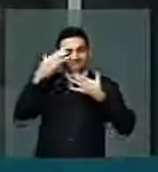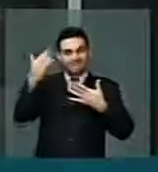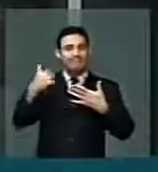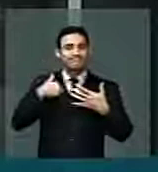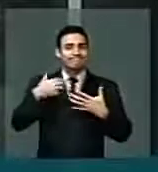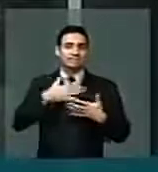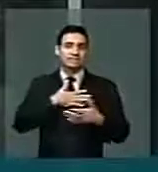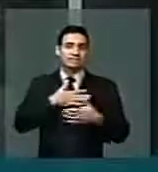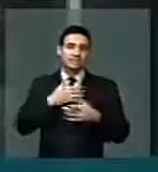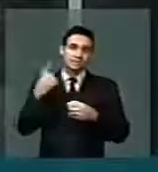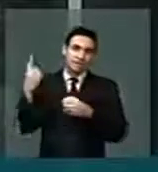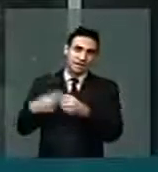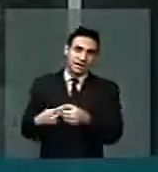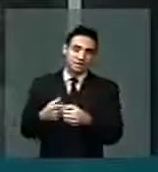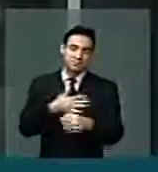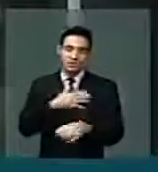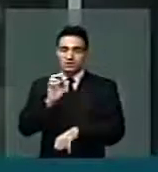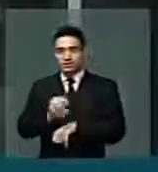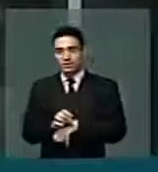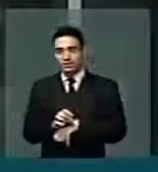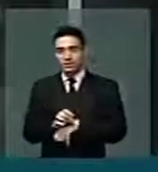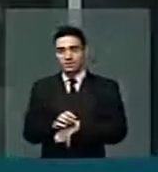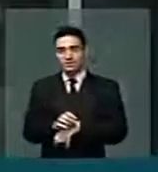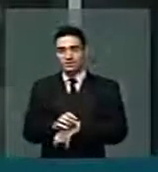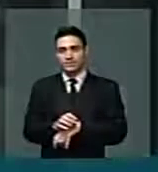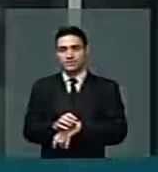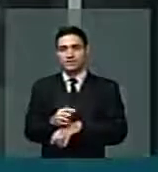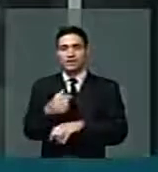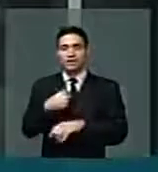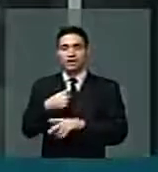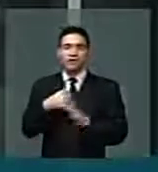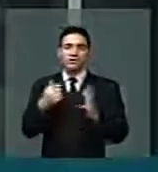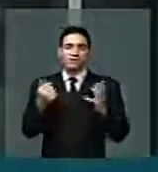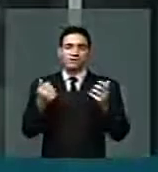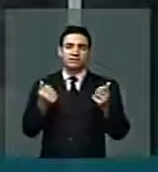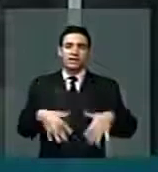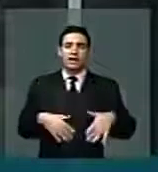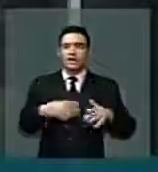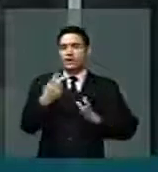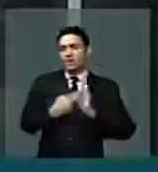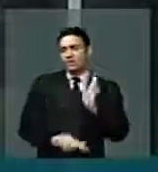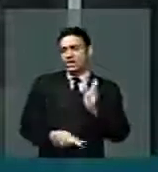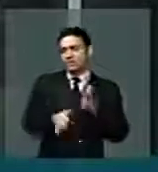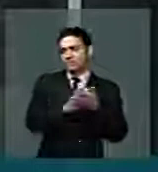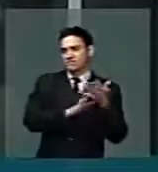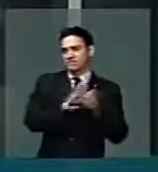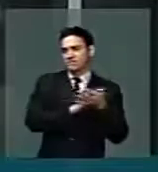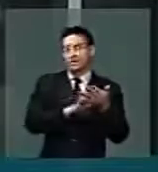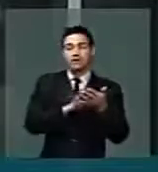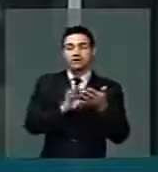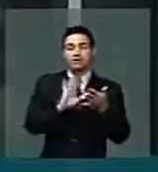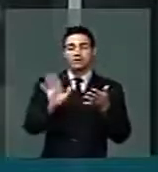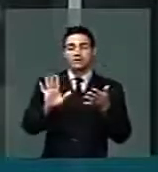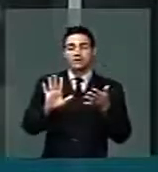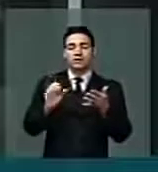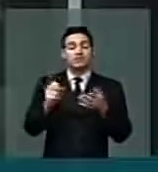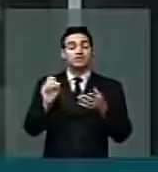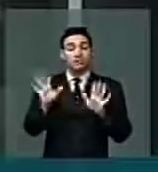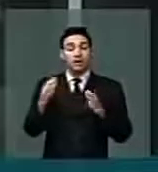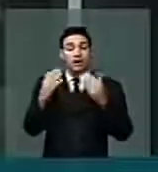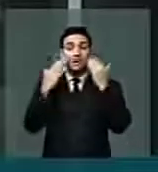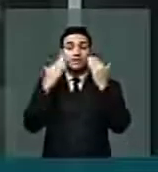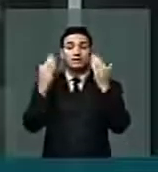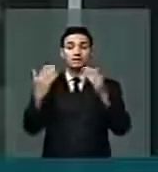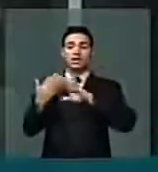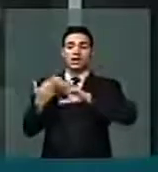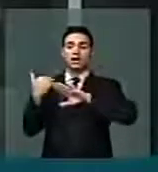a minha cidade e ao meu estado. Não estou aqui para falar dos projetos, vamos apresentar aquilo que nós fizemos durante